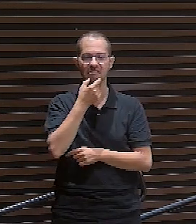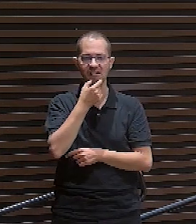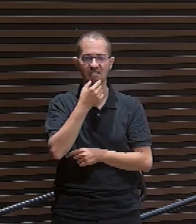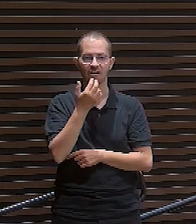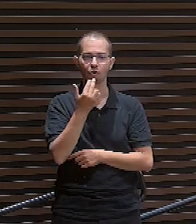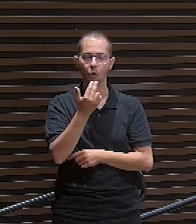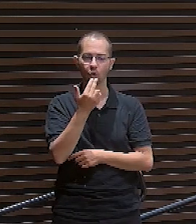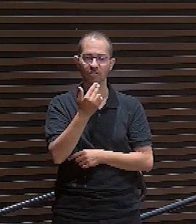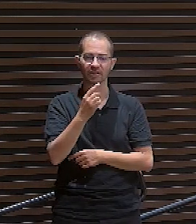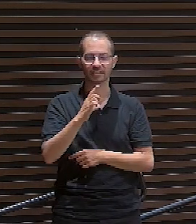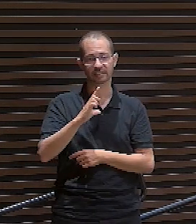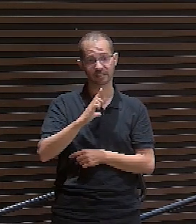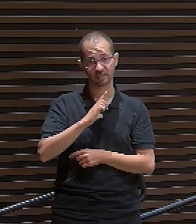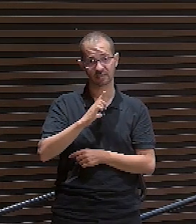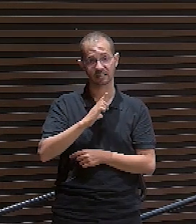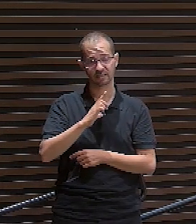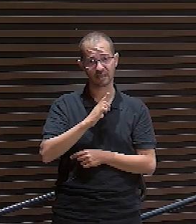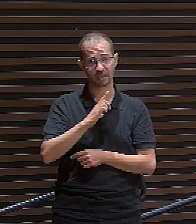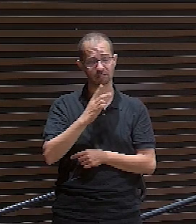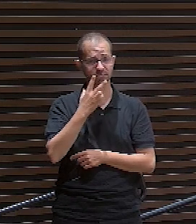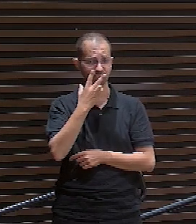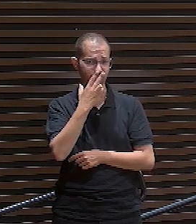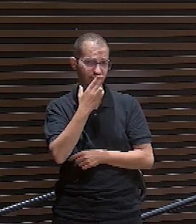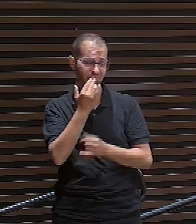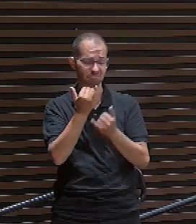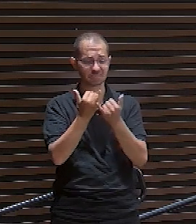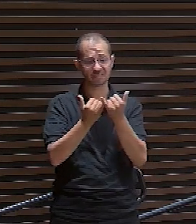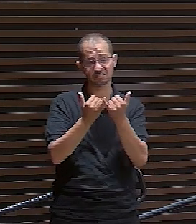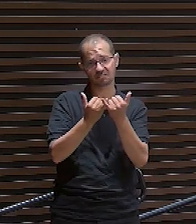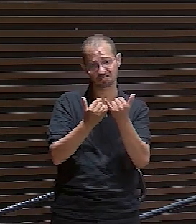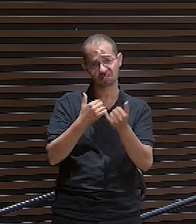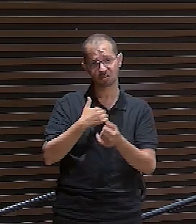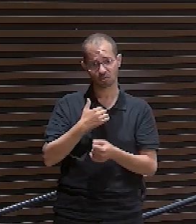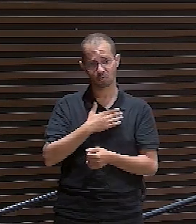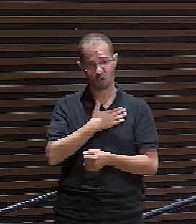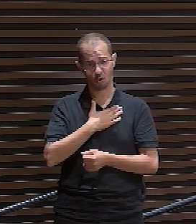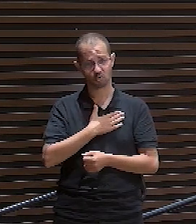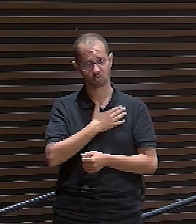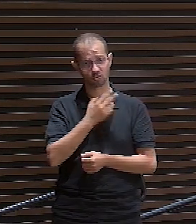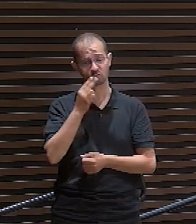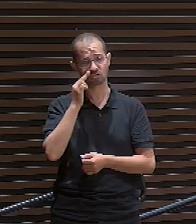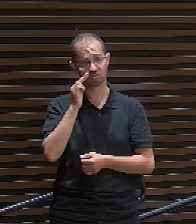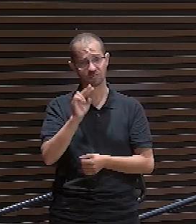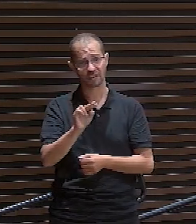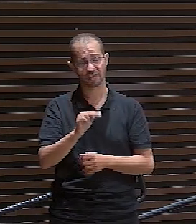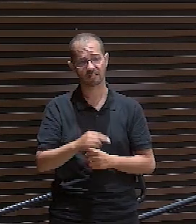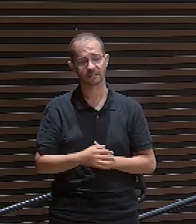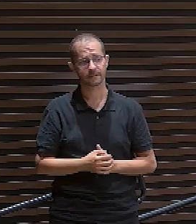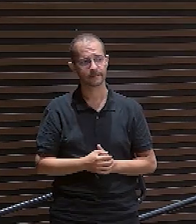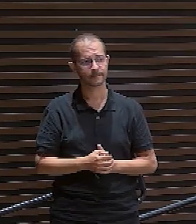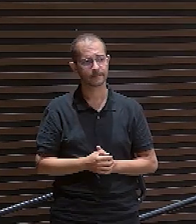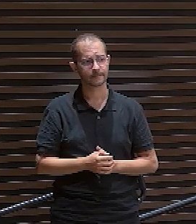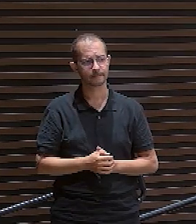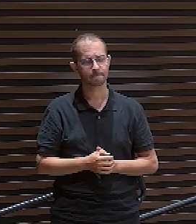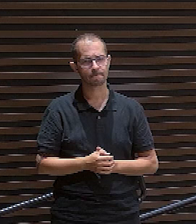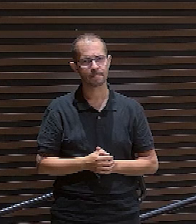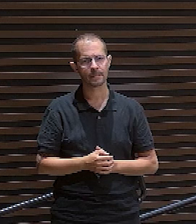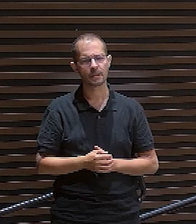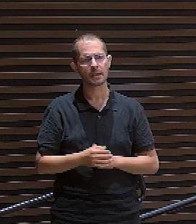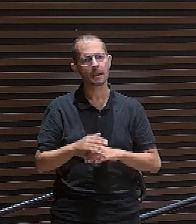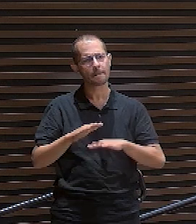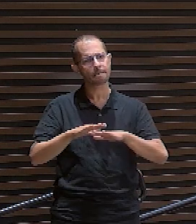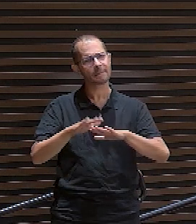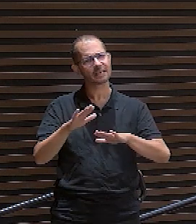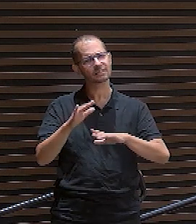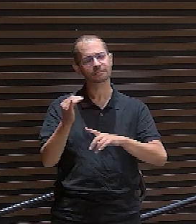tem alguma evidência que eu gosto de ver, mas o que é importante é a